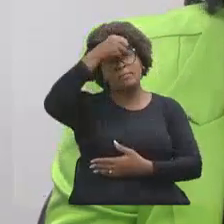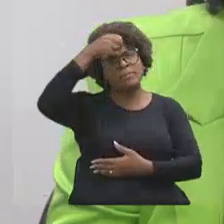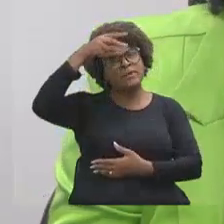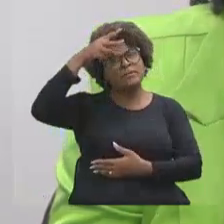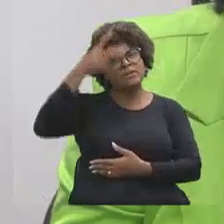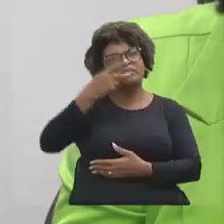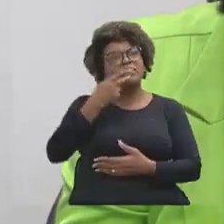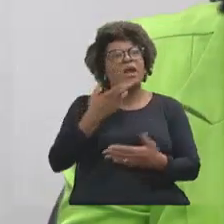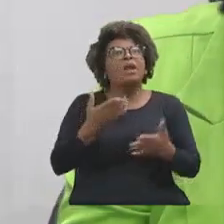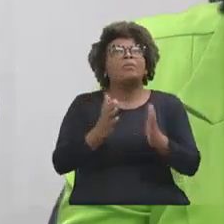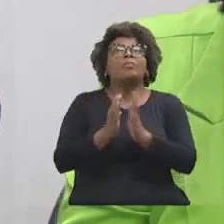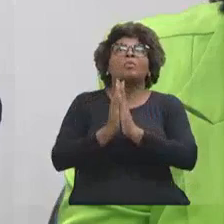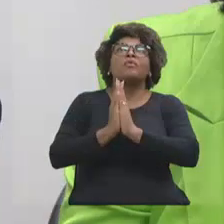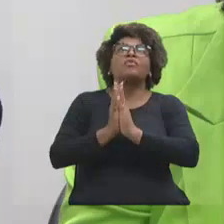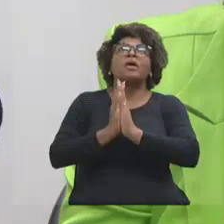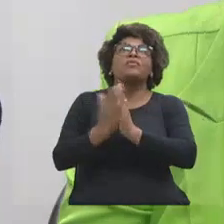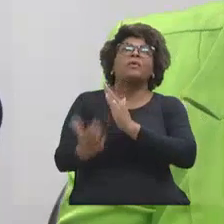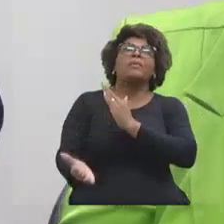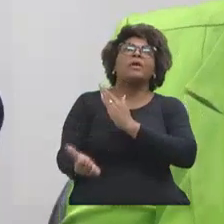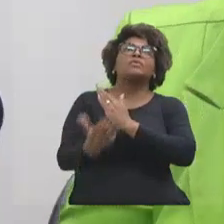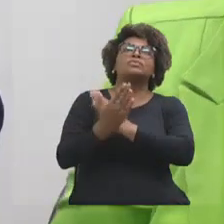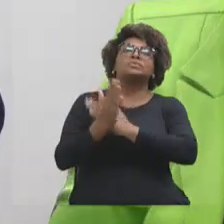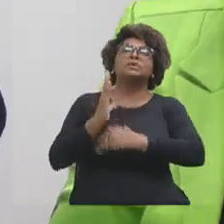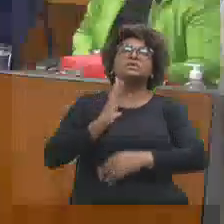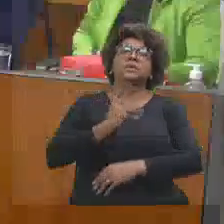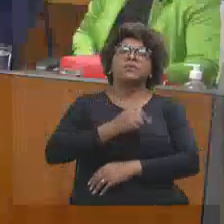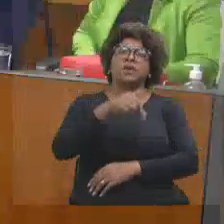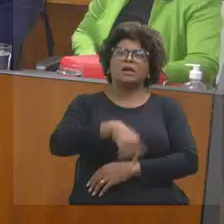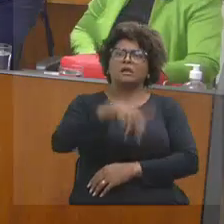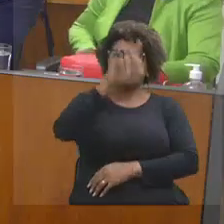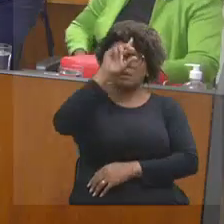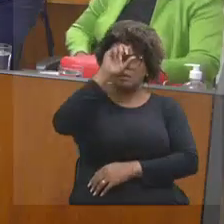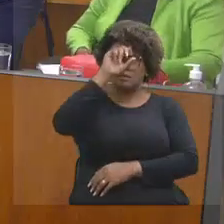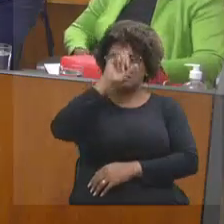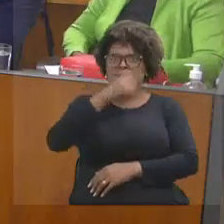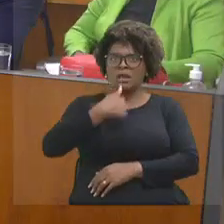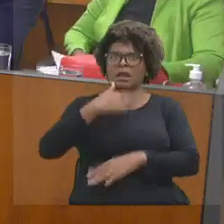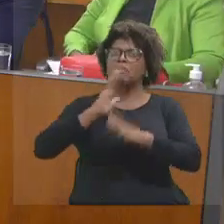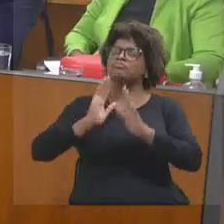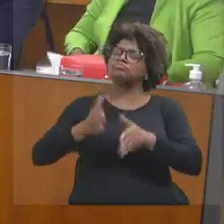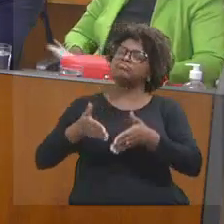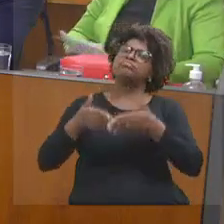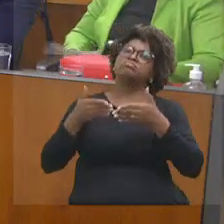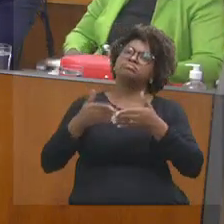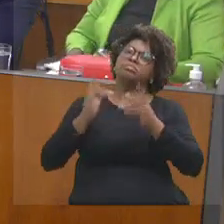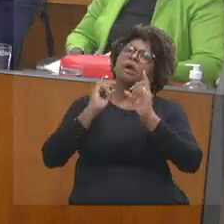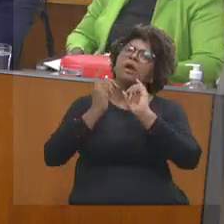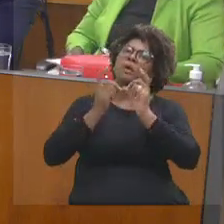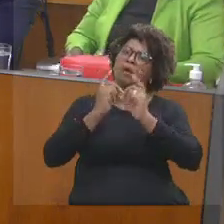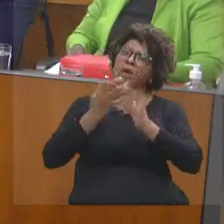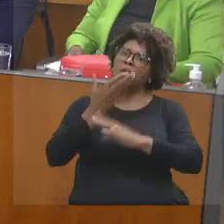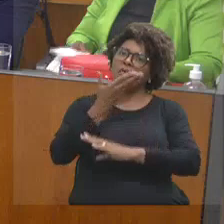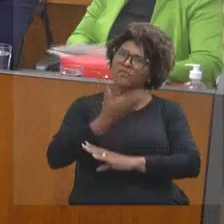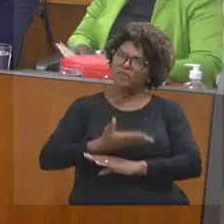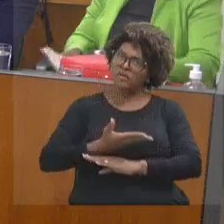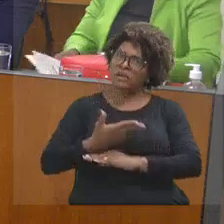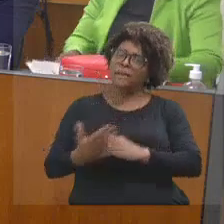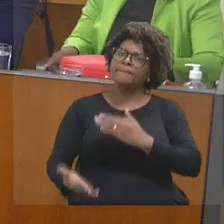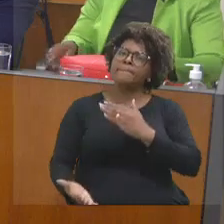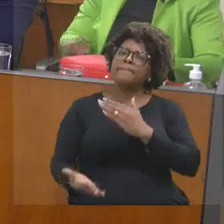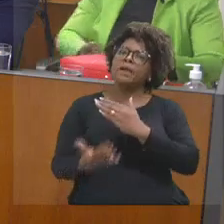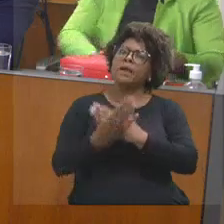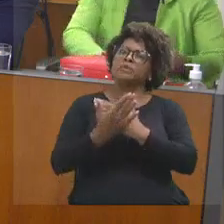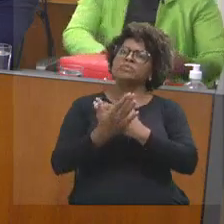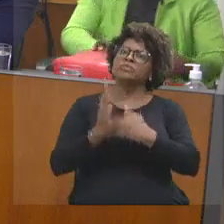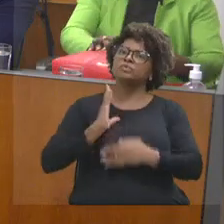a Salvar esse hospital Fábio Eu já pedi uma reunião né com o Senhor me ajude a